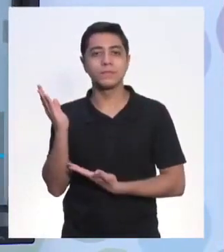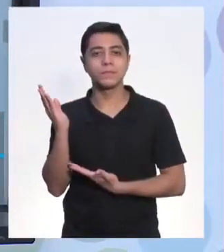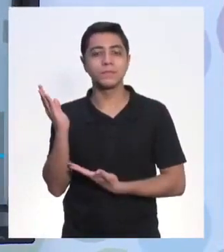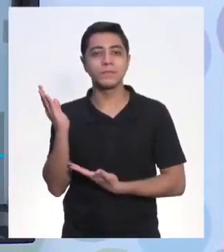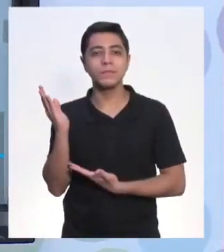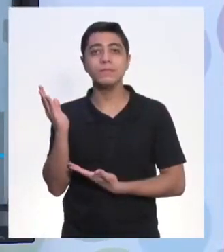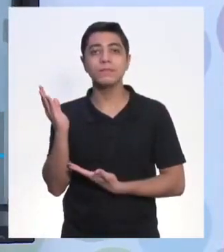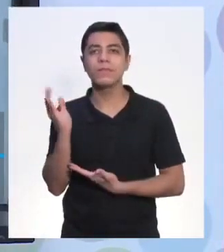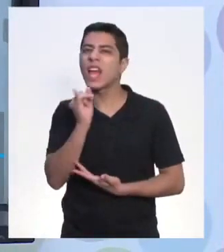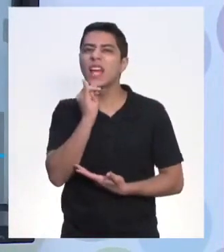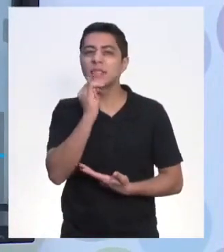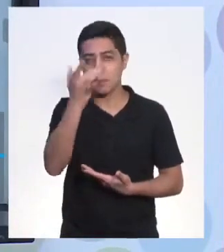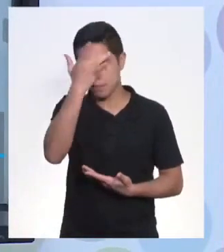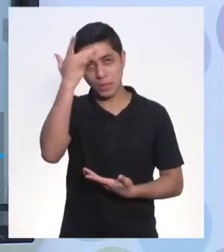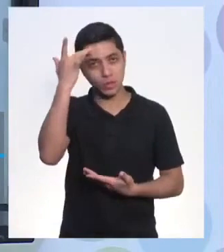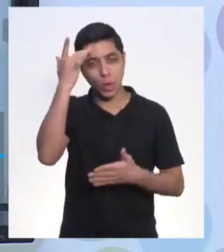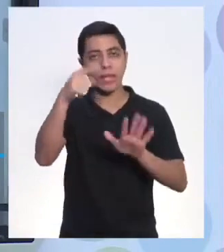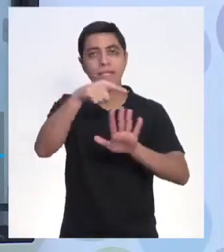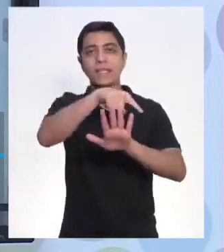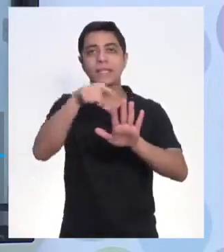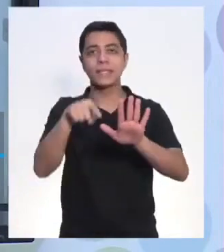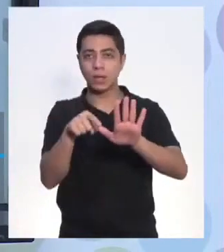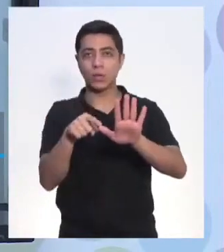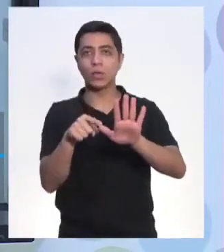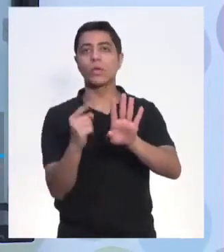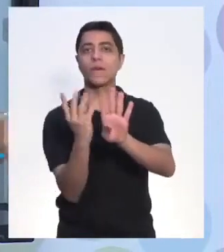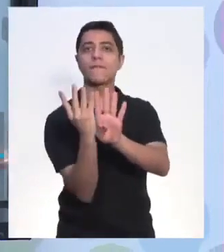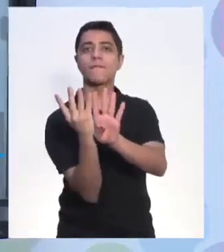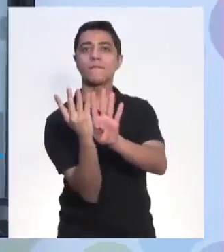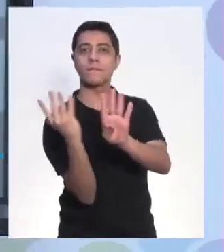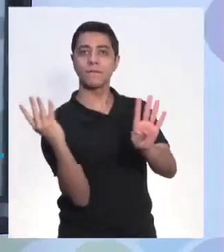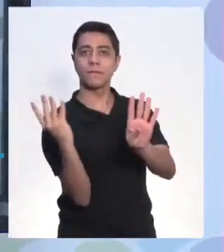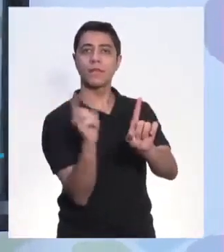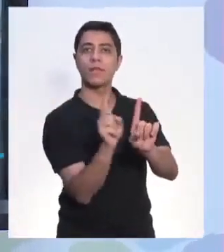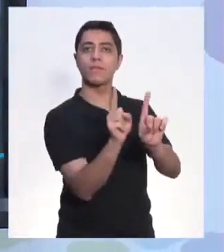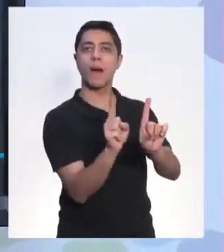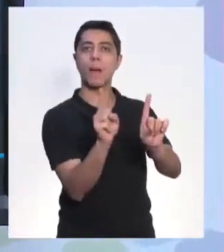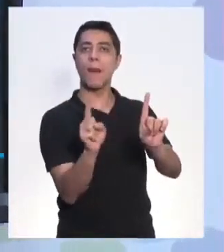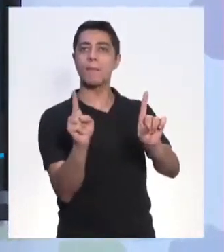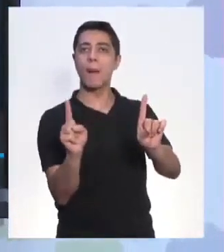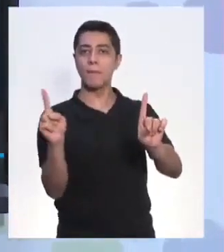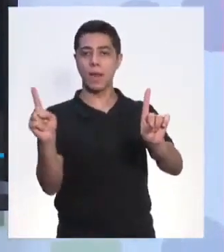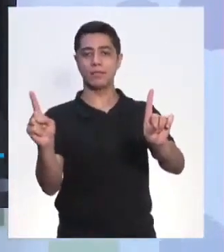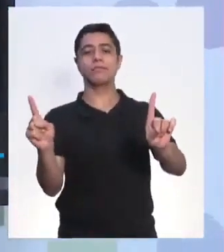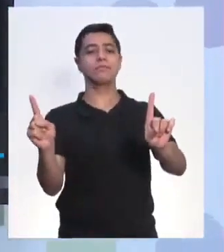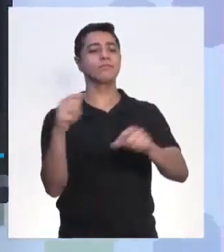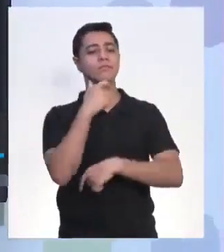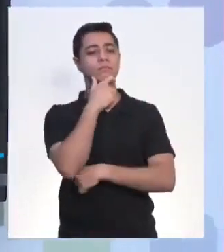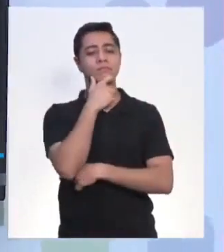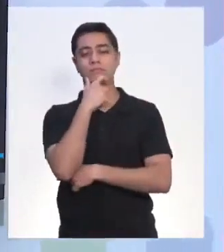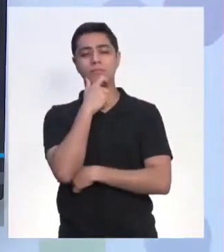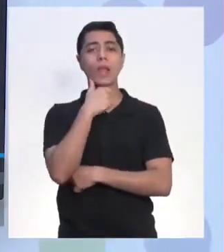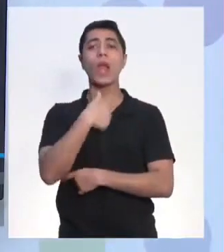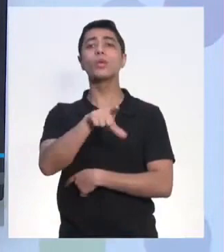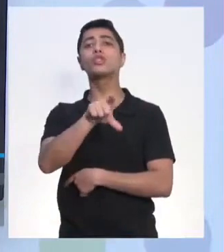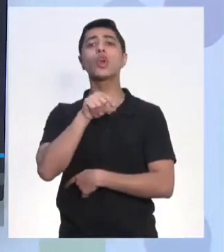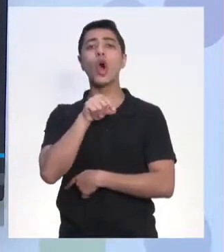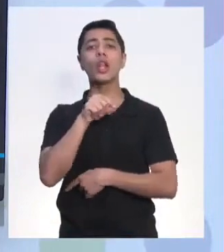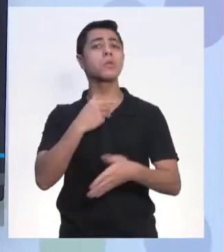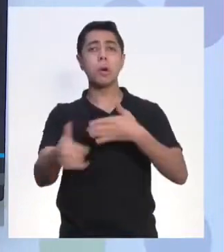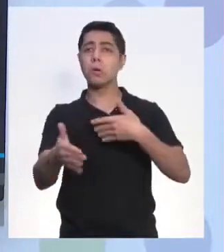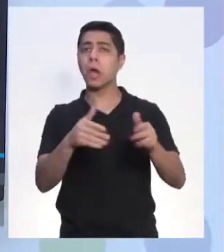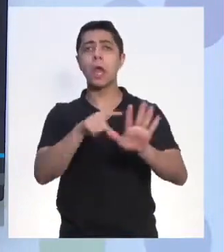pessoa, você concorda que eu posso escolher qualquer uma das 5 que estão aqui alinhadas? Então, na primeira posição, eu